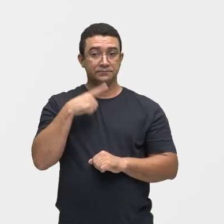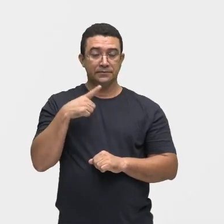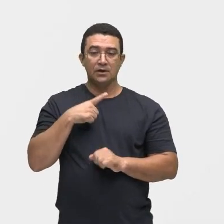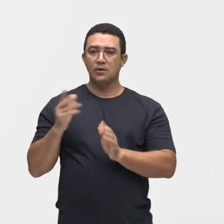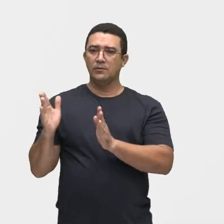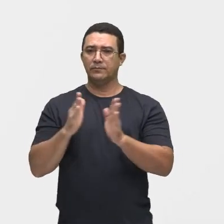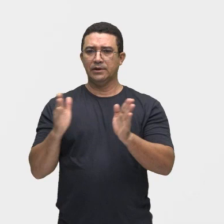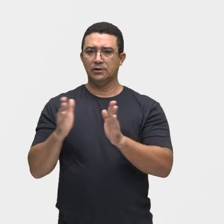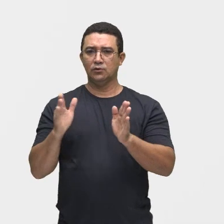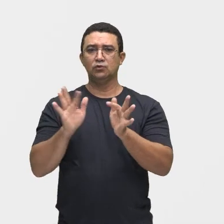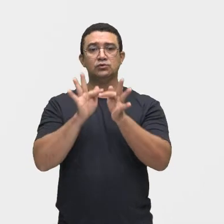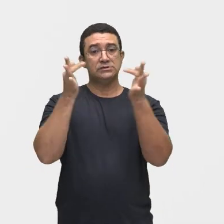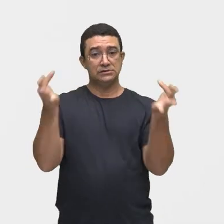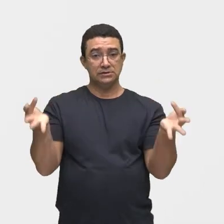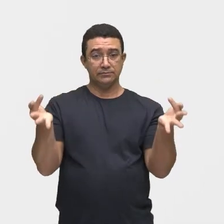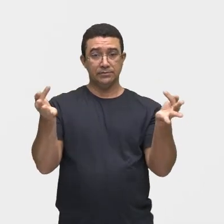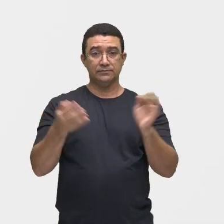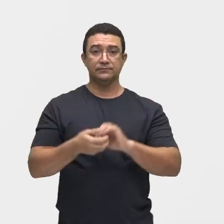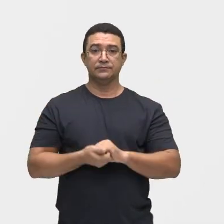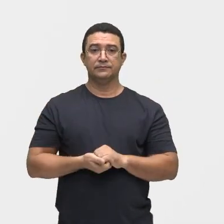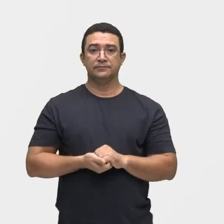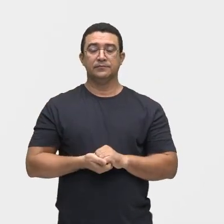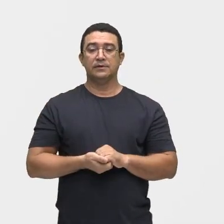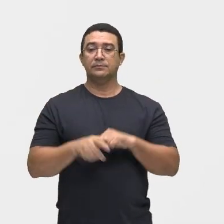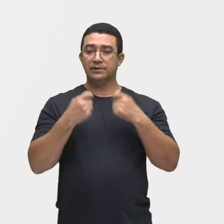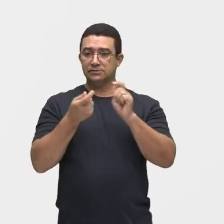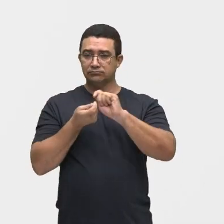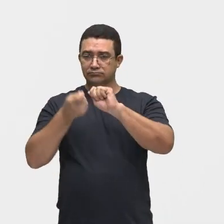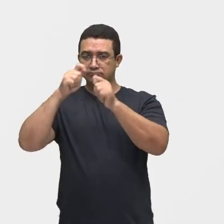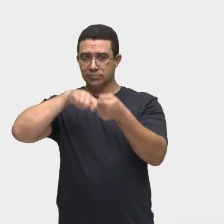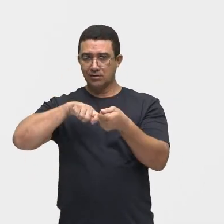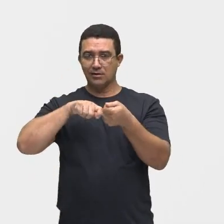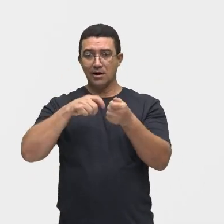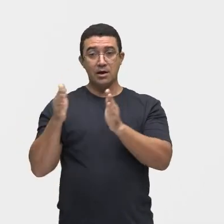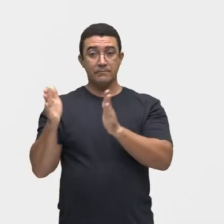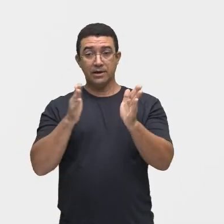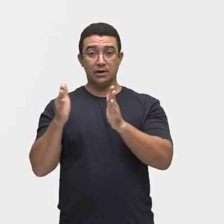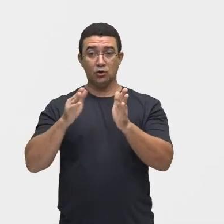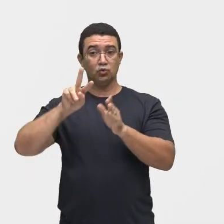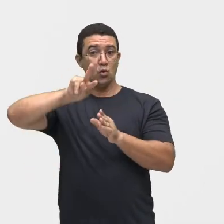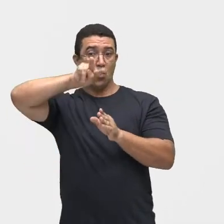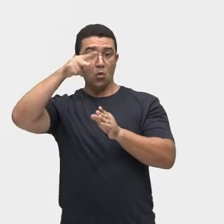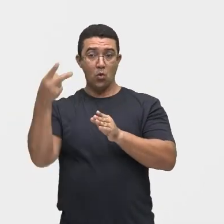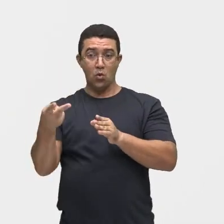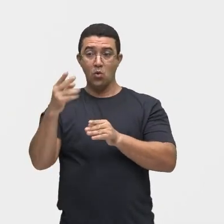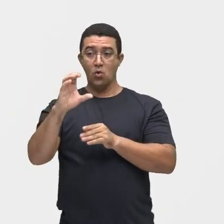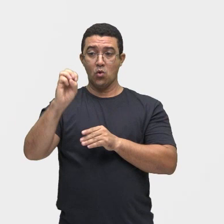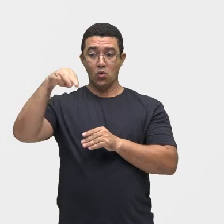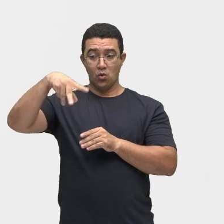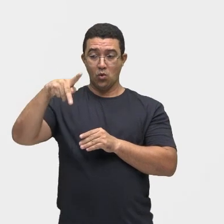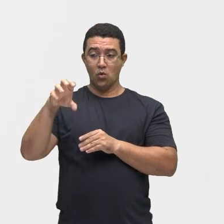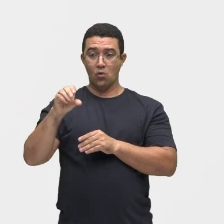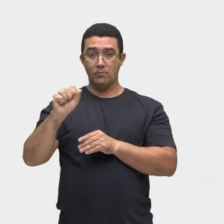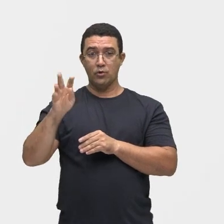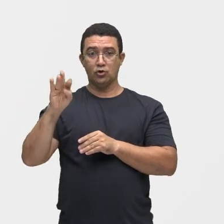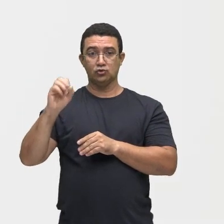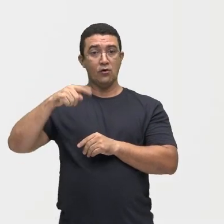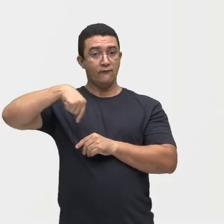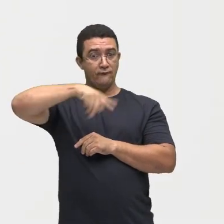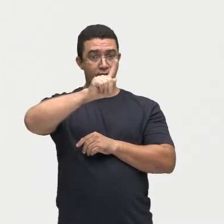simples, que tenha de transformar no período composto. Vou utilizar o pronome relativo. Fui à